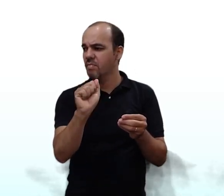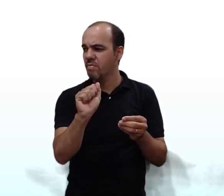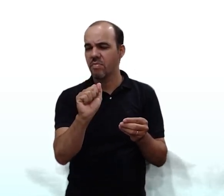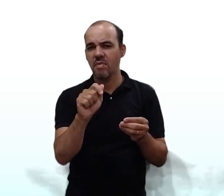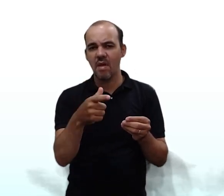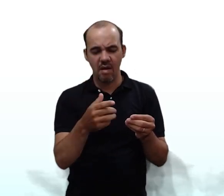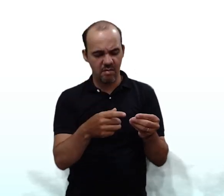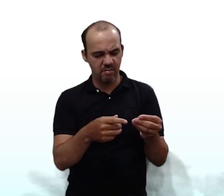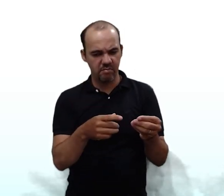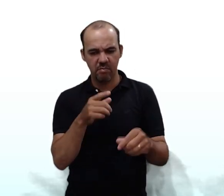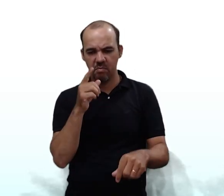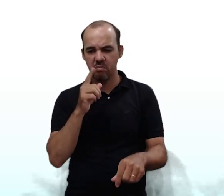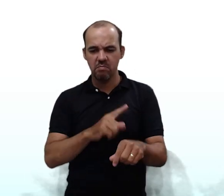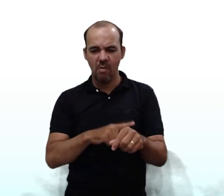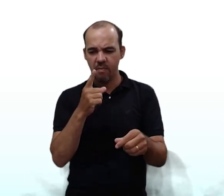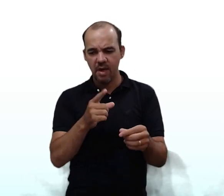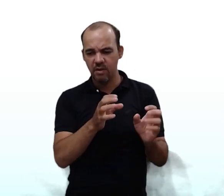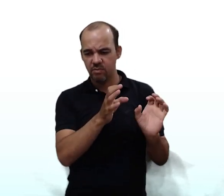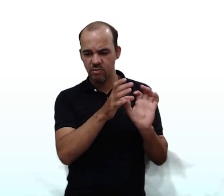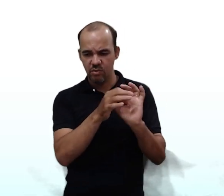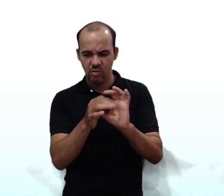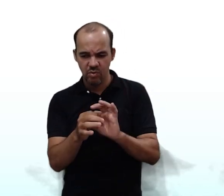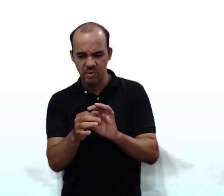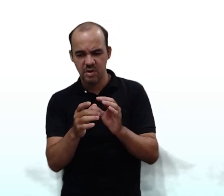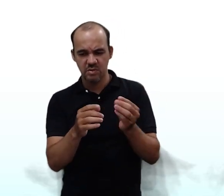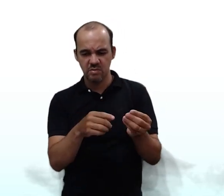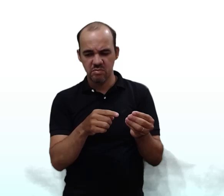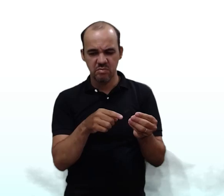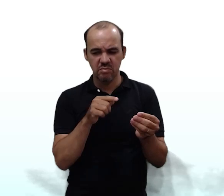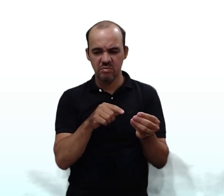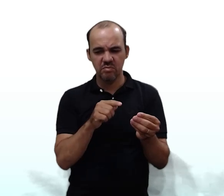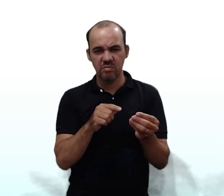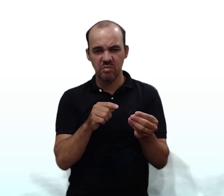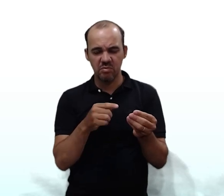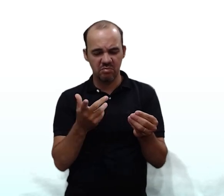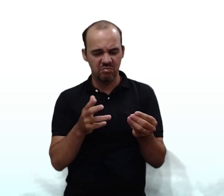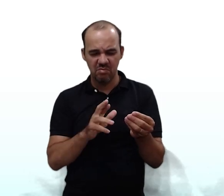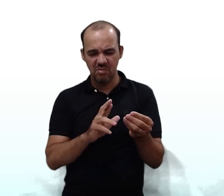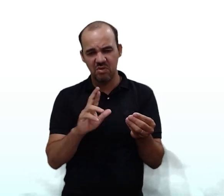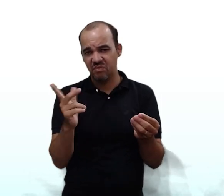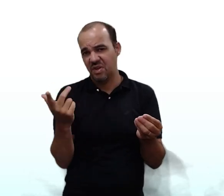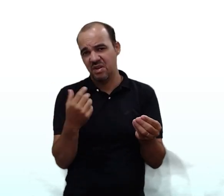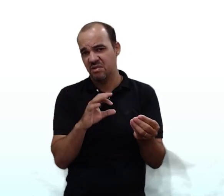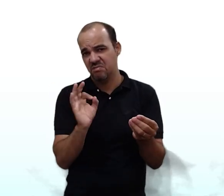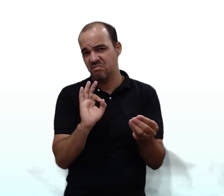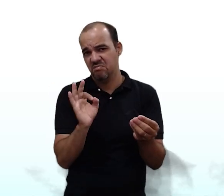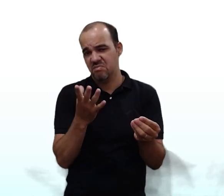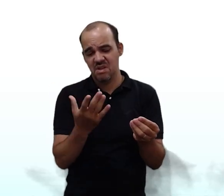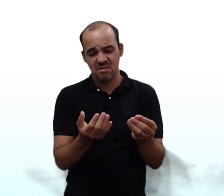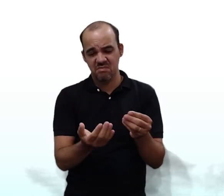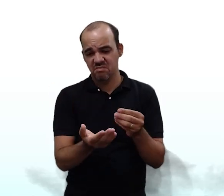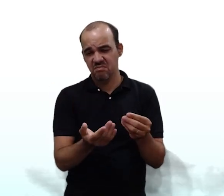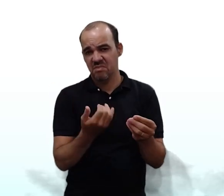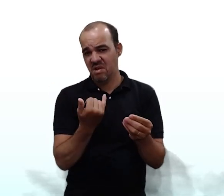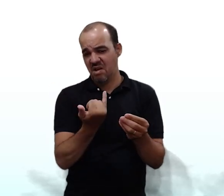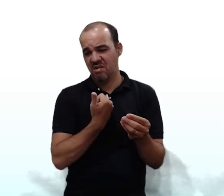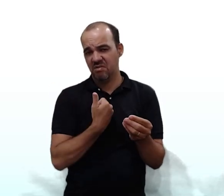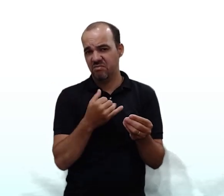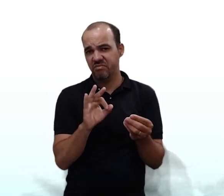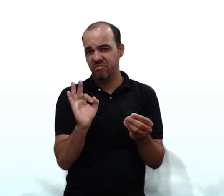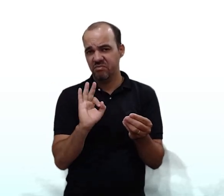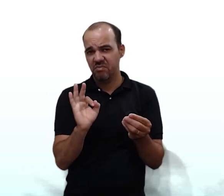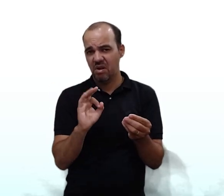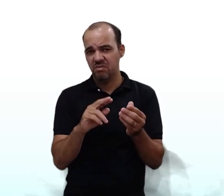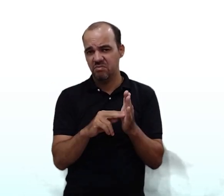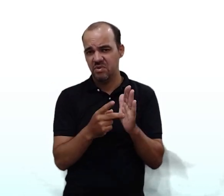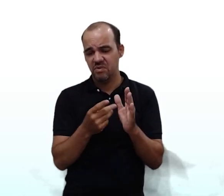momento, naquela situação, naquele contexto, madeira para mim não vai fazer nenhuma diferença. Não vai me passar nenhuma mensagem aquilo